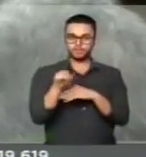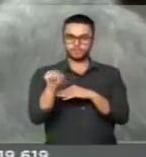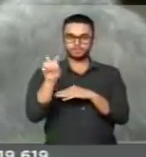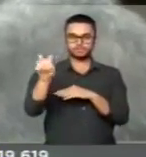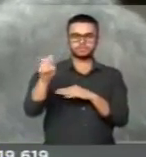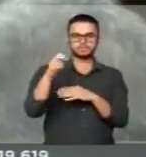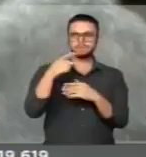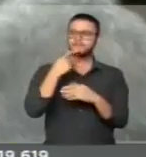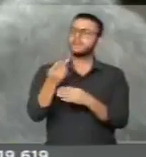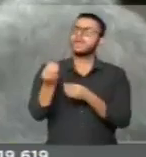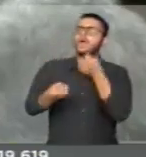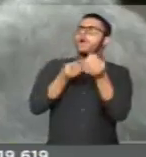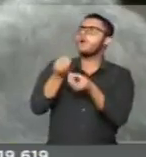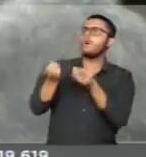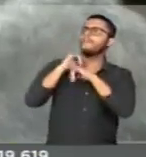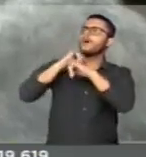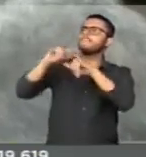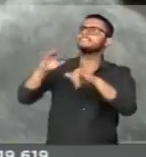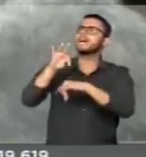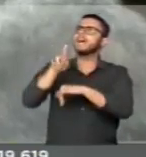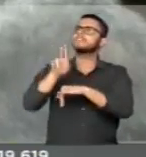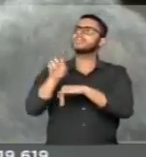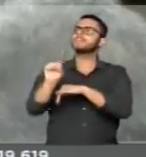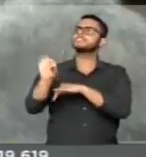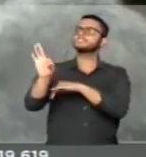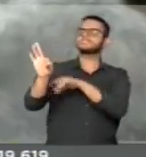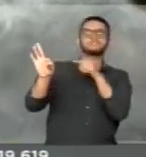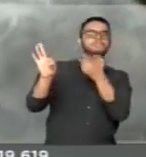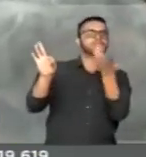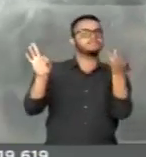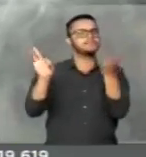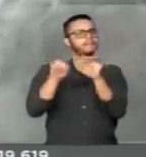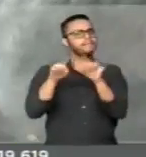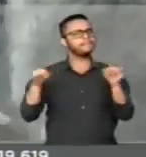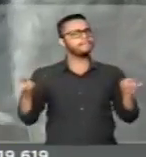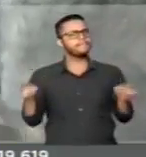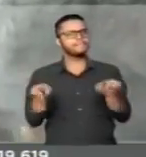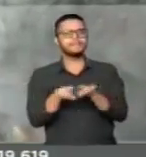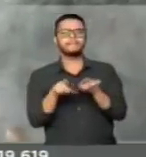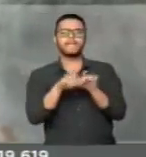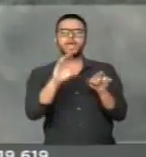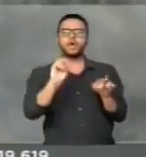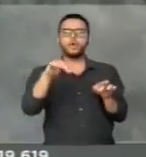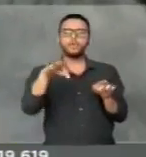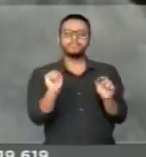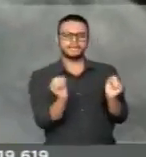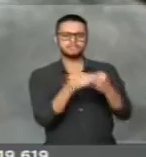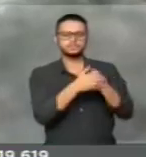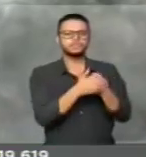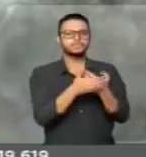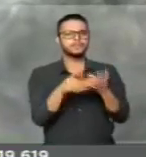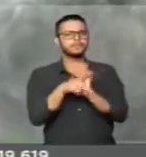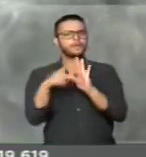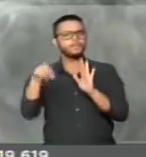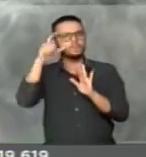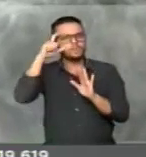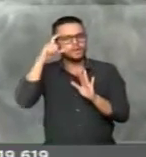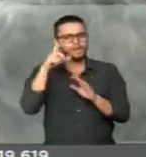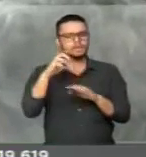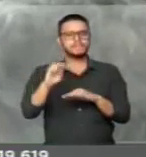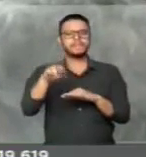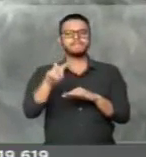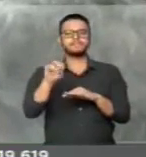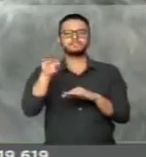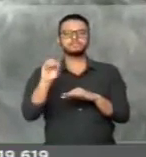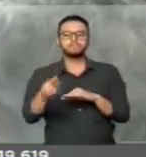declarar trust. As contas ocultas em nome de Eduardo Cunha. Conta Netherton, aberta em